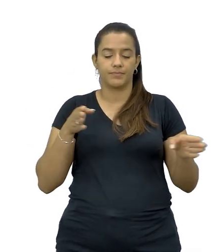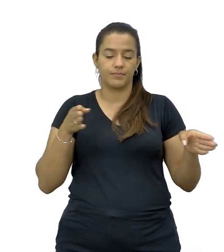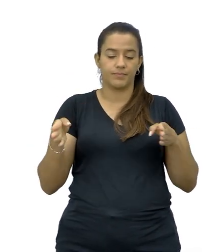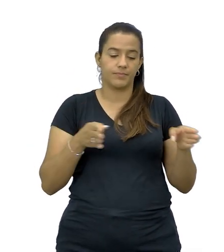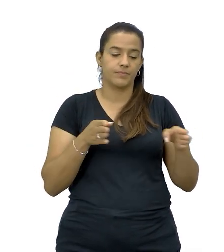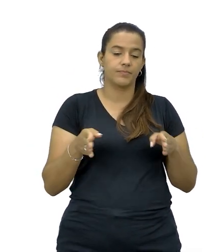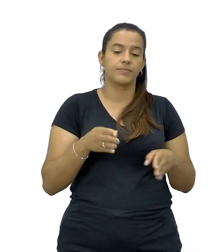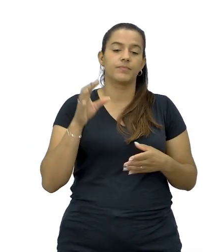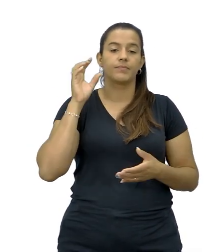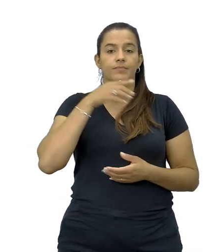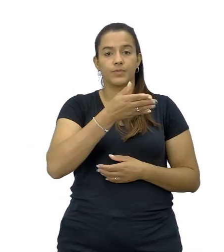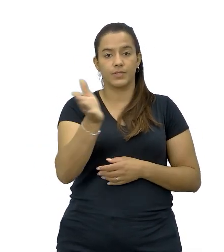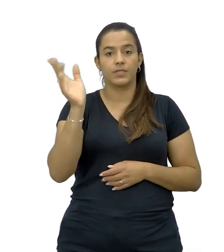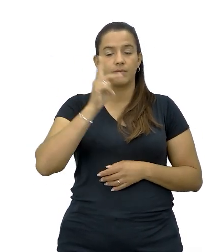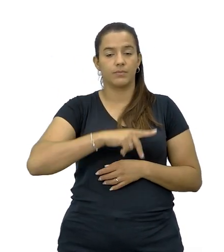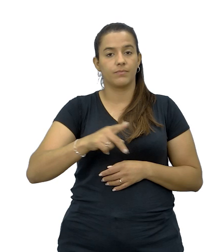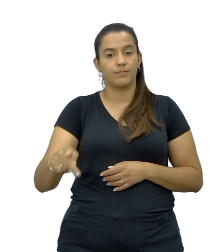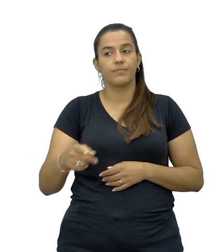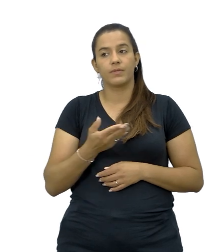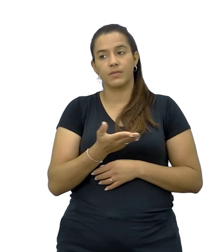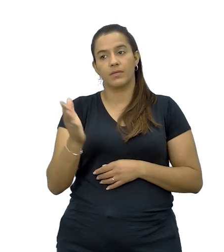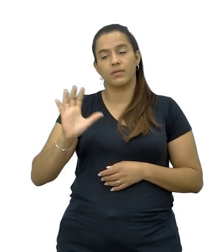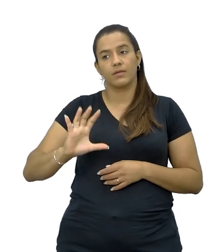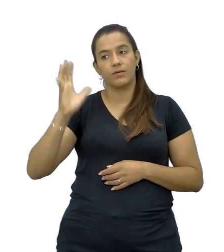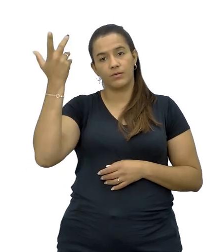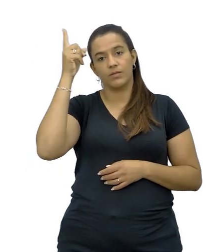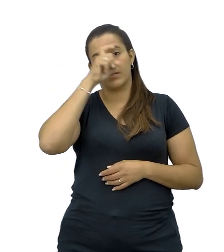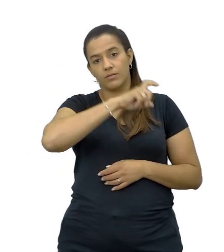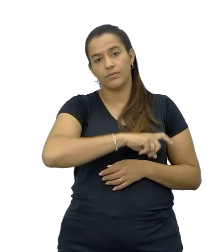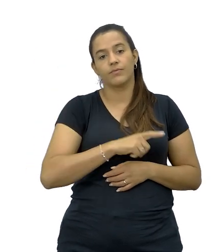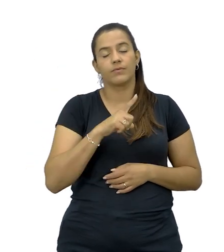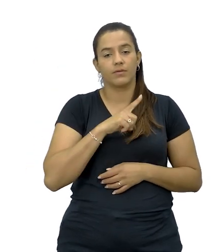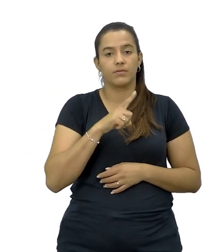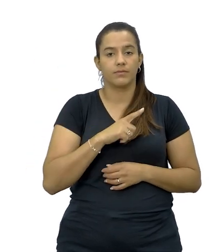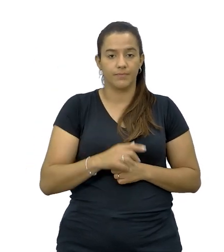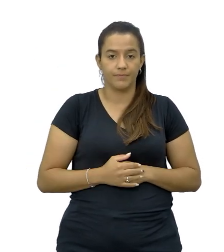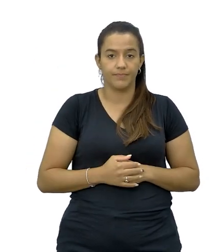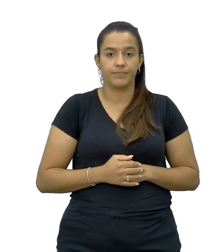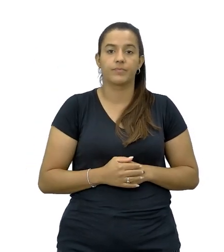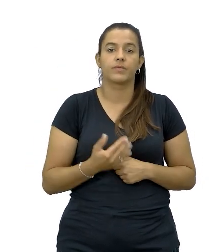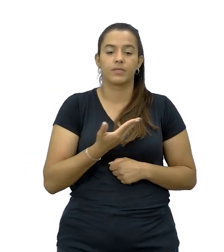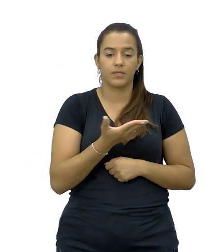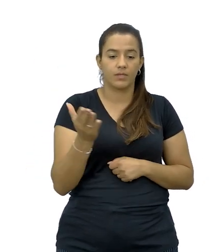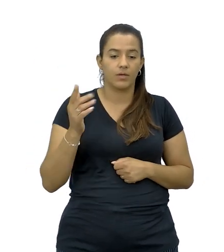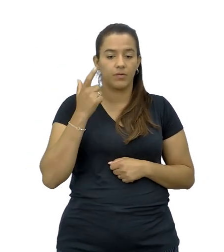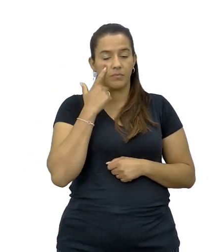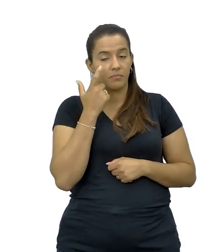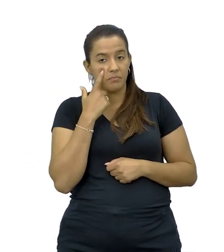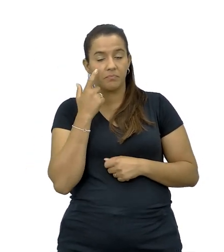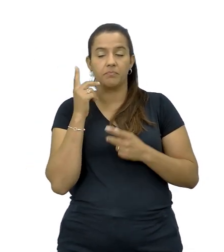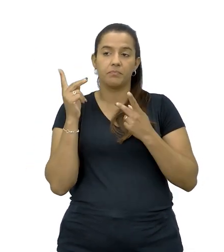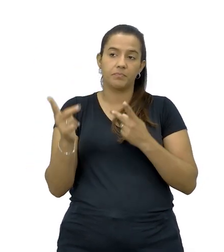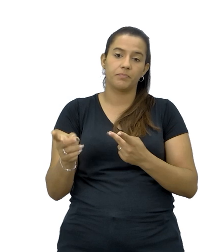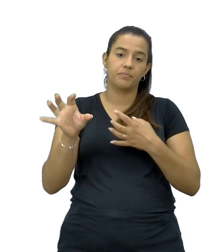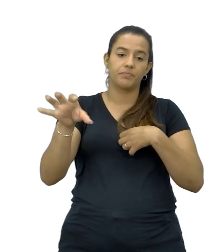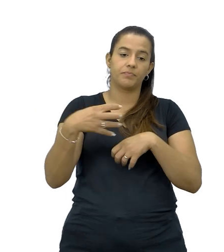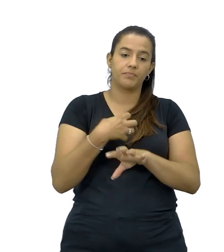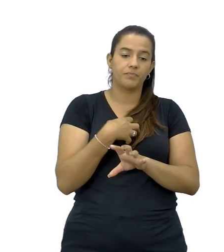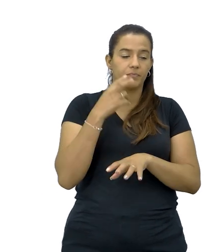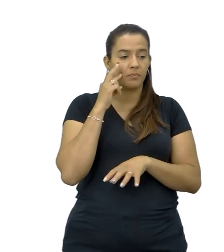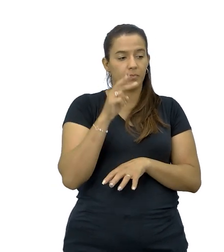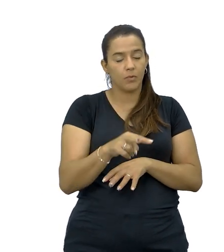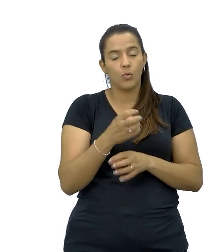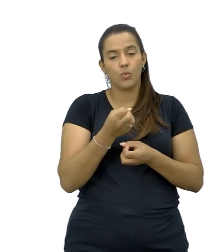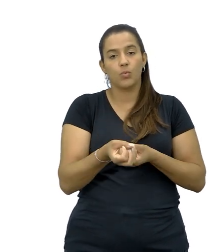tanto vocês, professores, quanto eles enfrentaram grandes dificuldades, né? Então, esse revisitar, esse olhar, esses números,